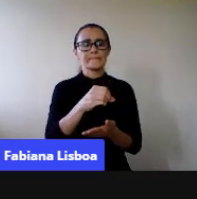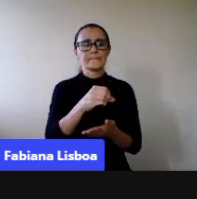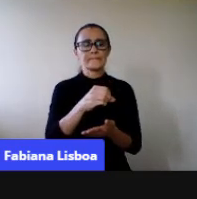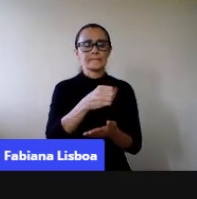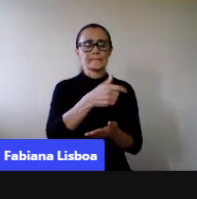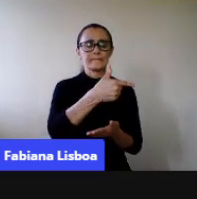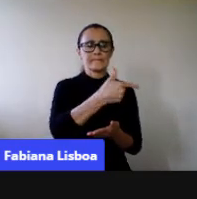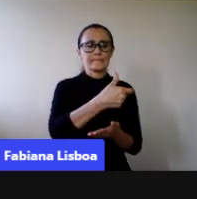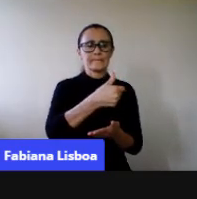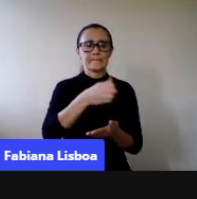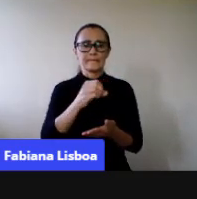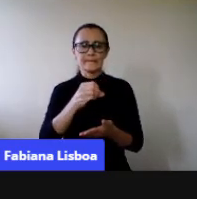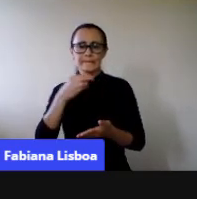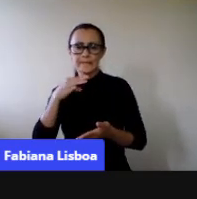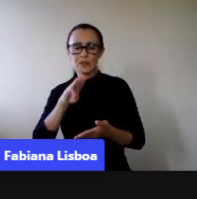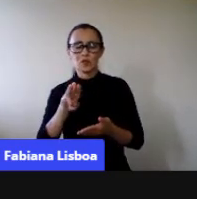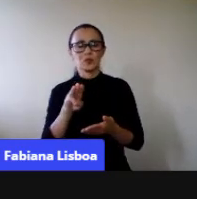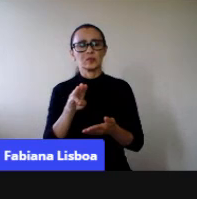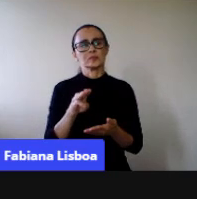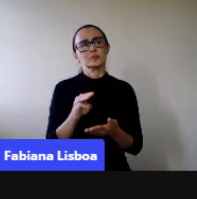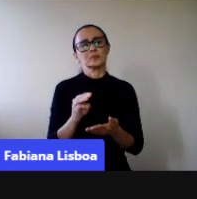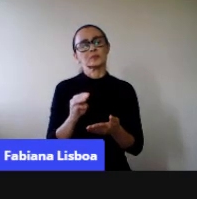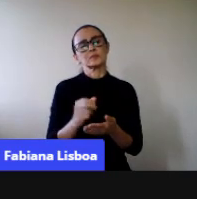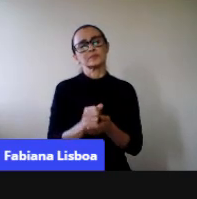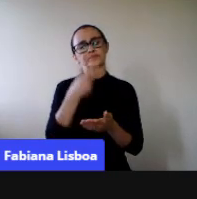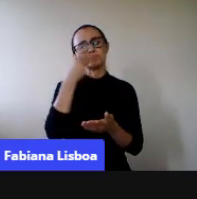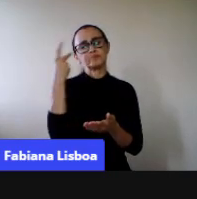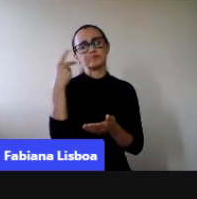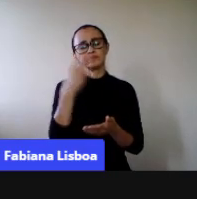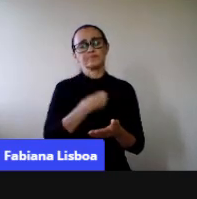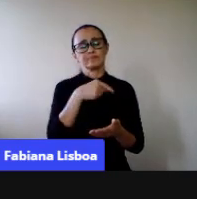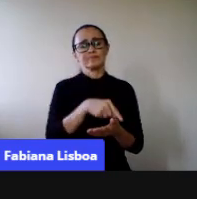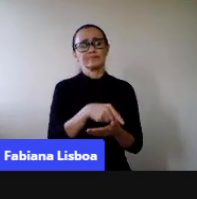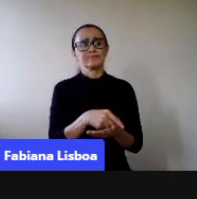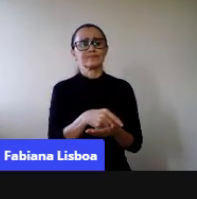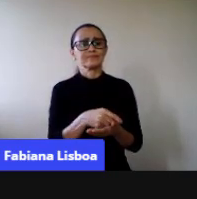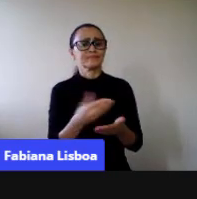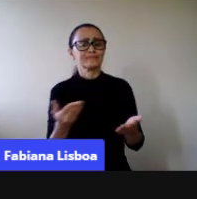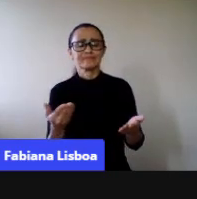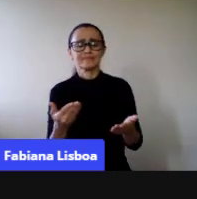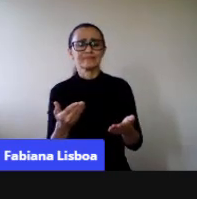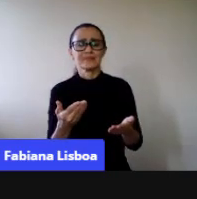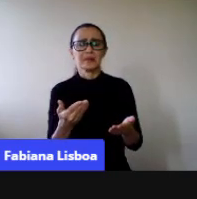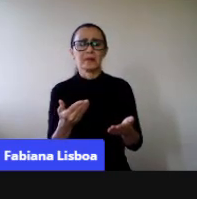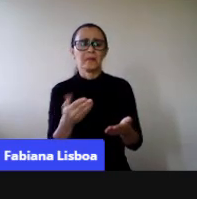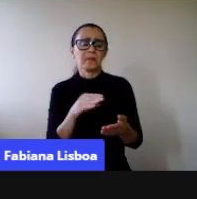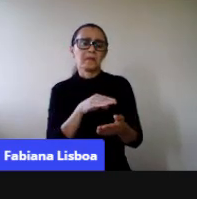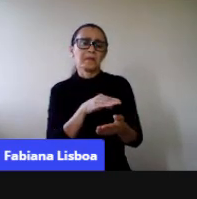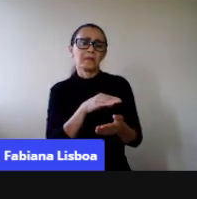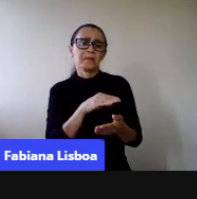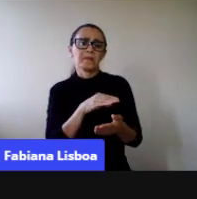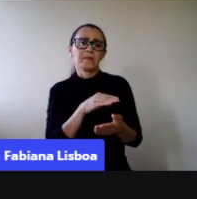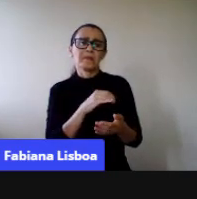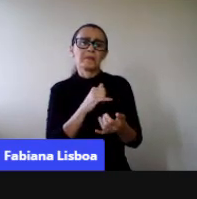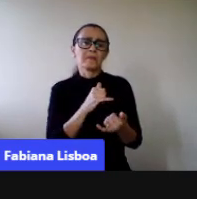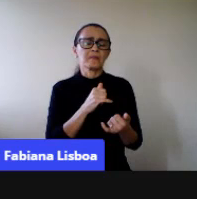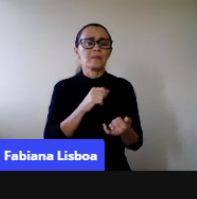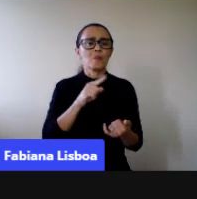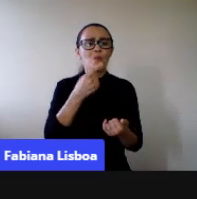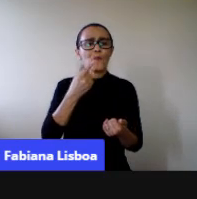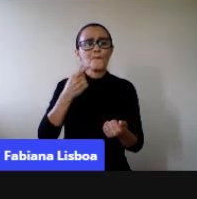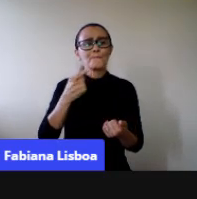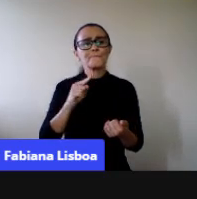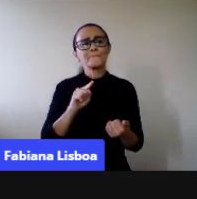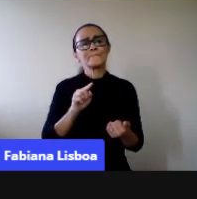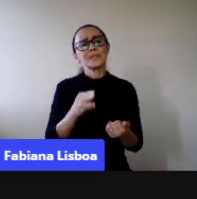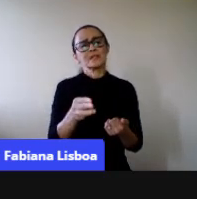milhões de brasileiros vivendo no Brasil, nós não temos 0,5% da população ou seja, 1 milhão de brasileiros que tenha